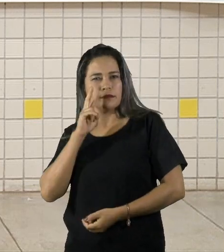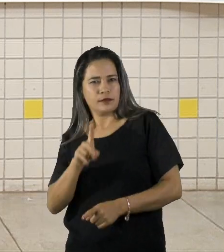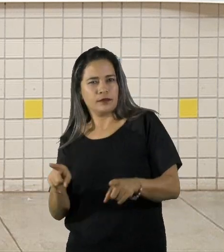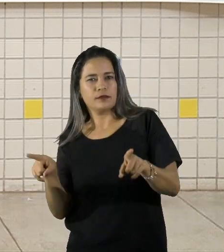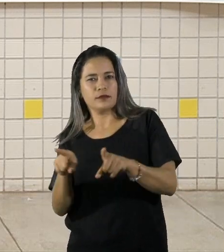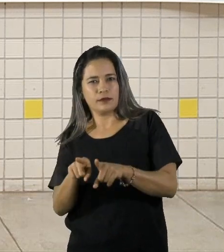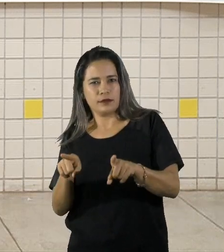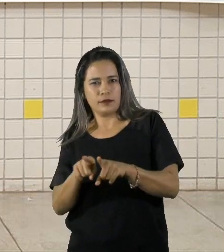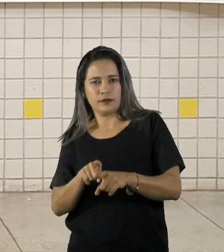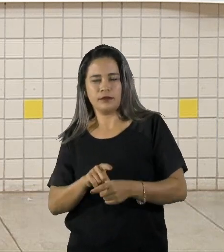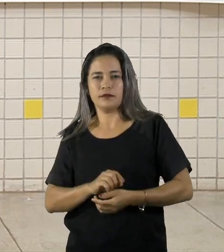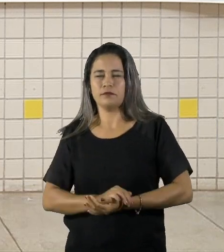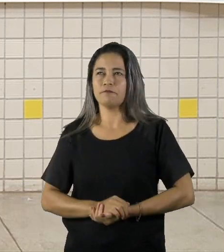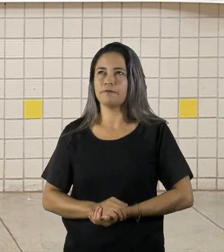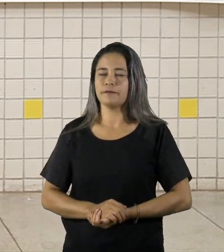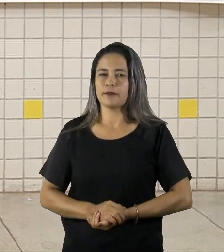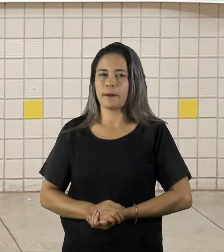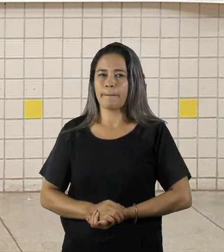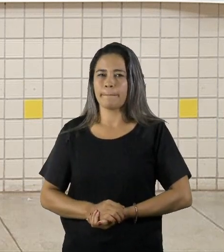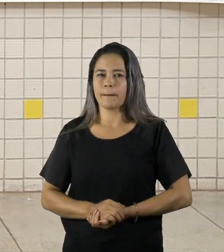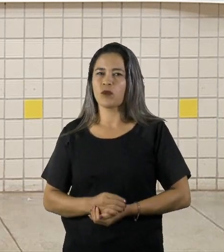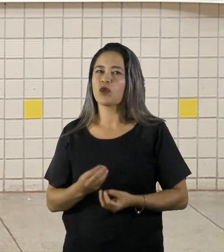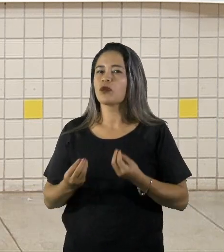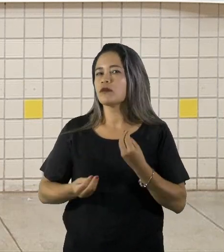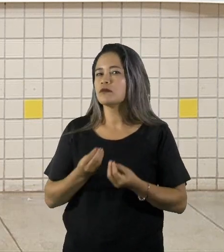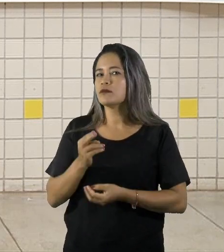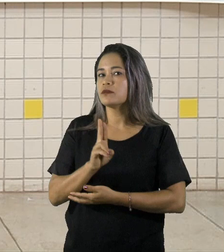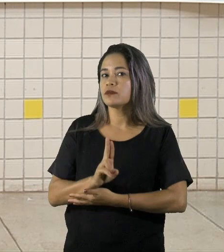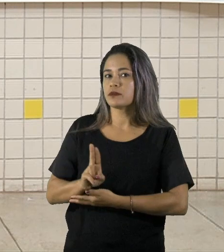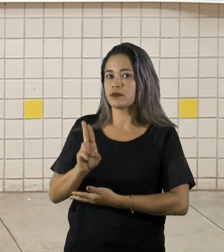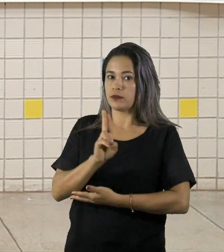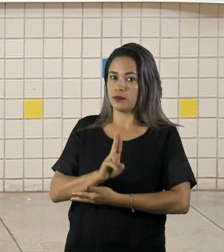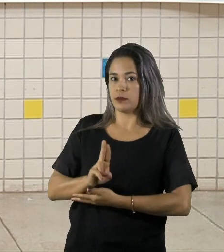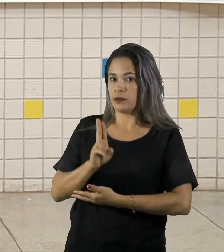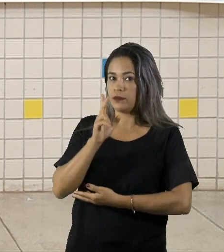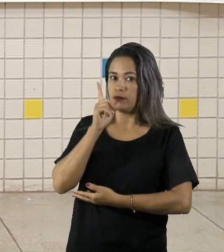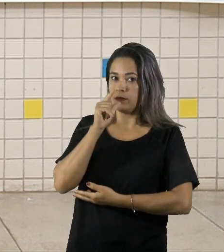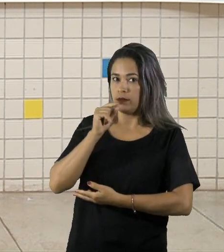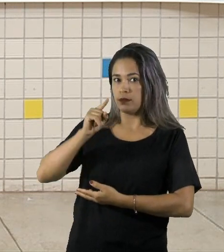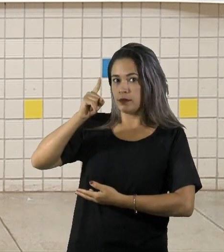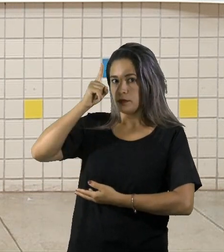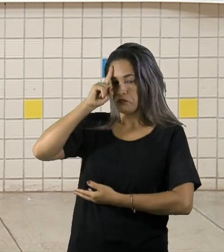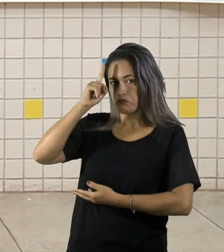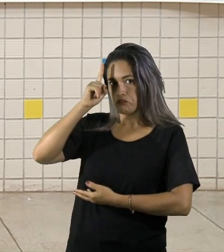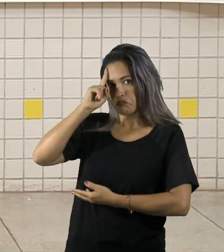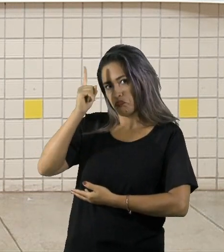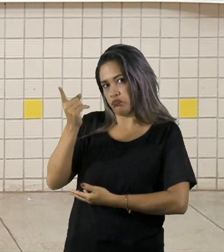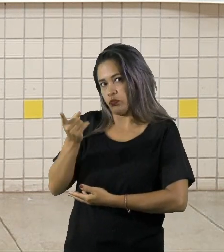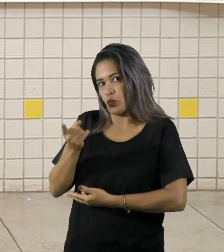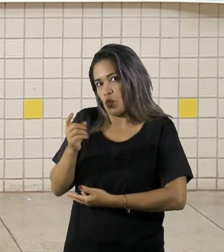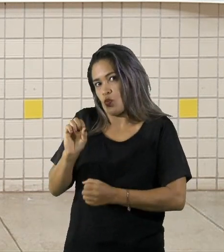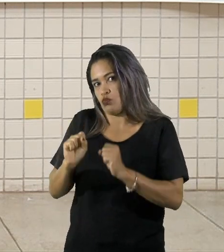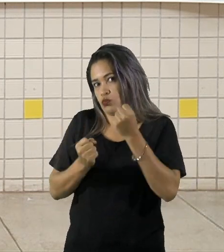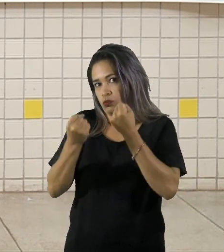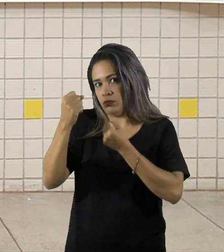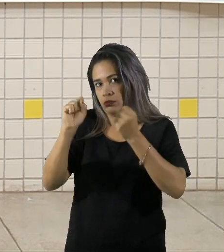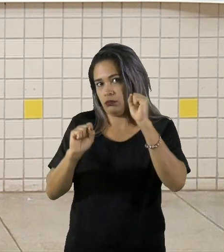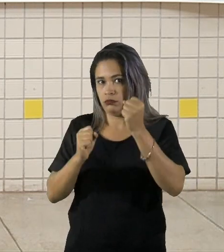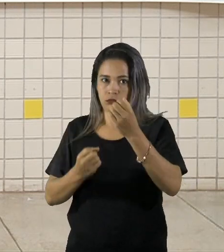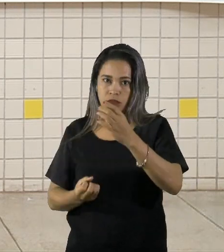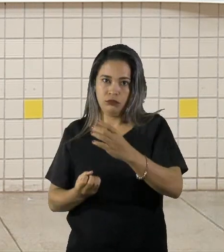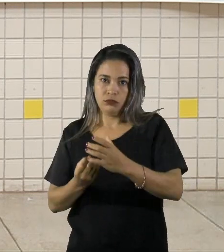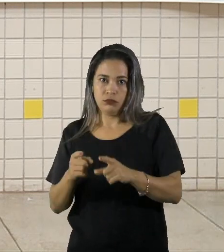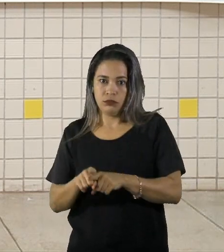vimos sobre como é que nós usamos a água no nosso dia a dia, ou na indústria, ou na criação de animais,